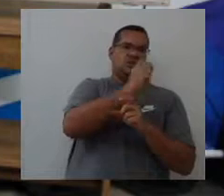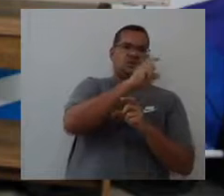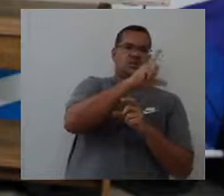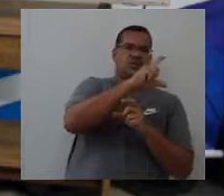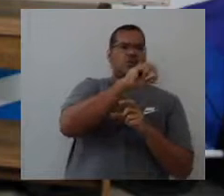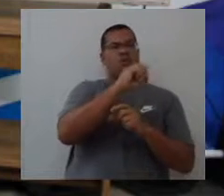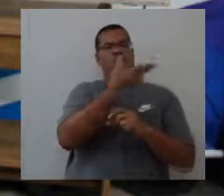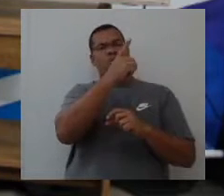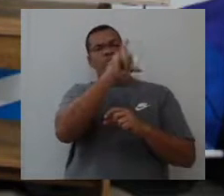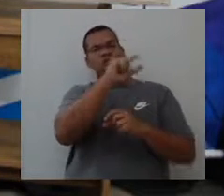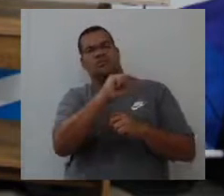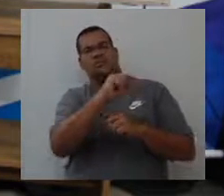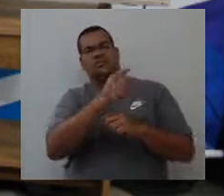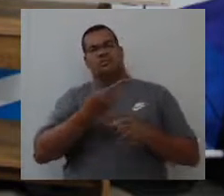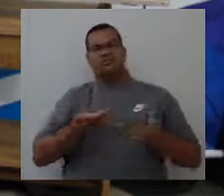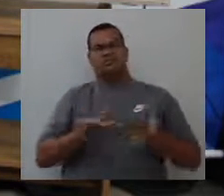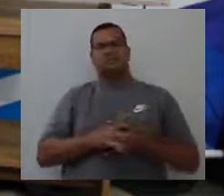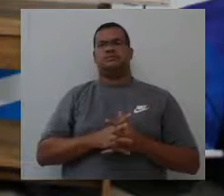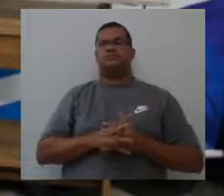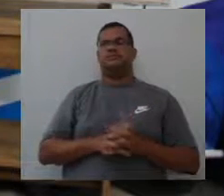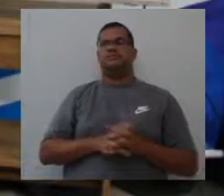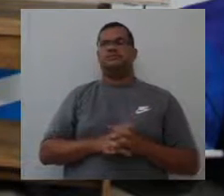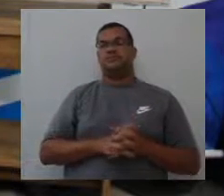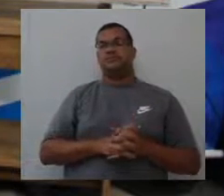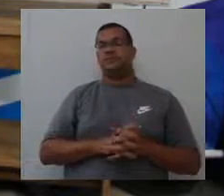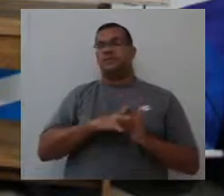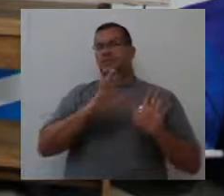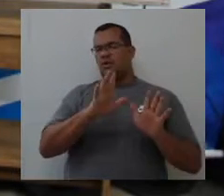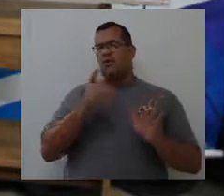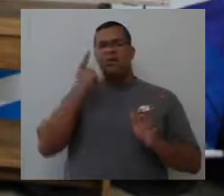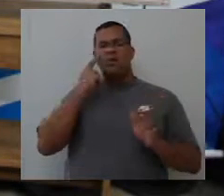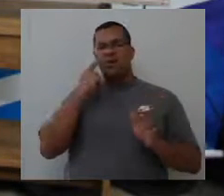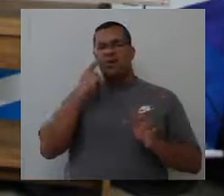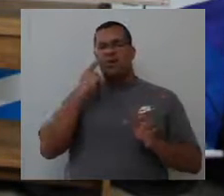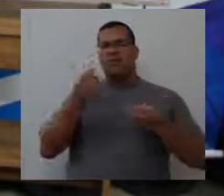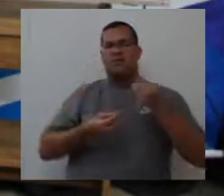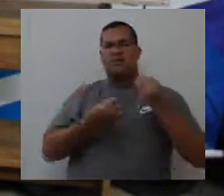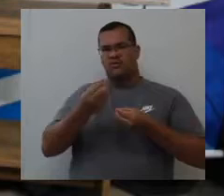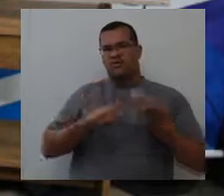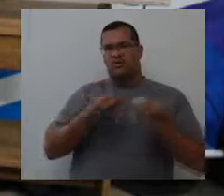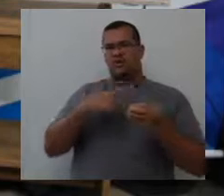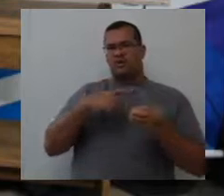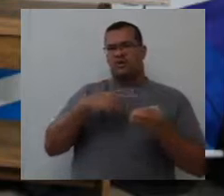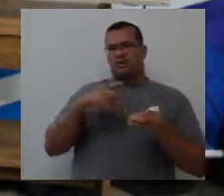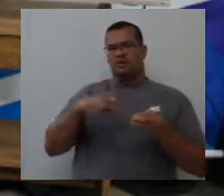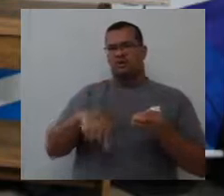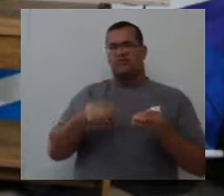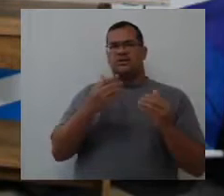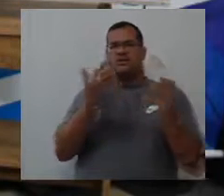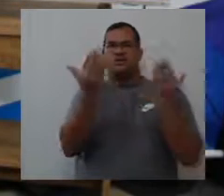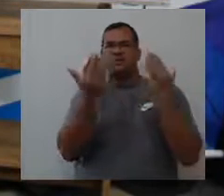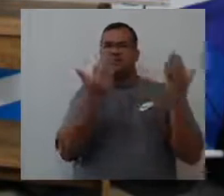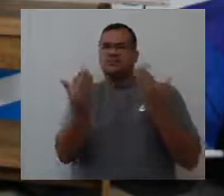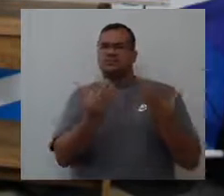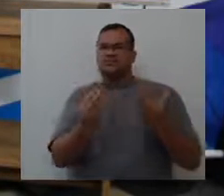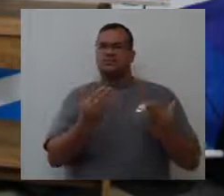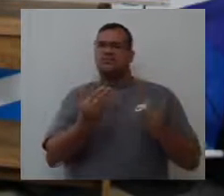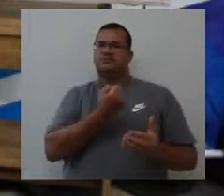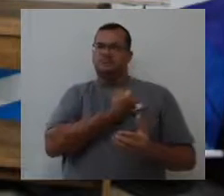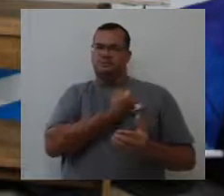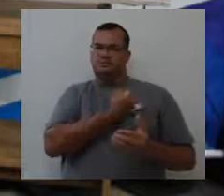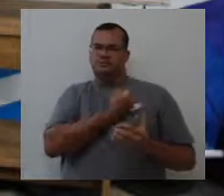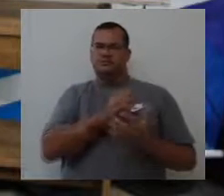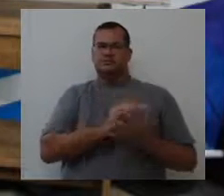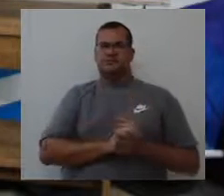ou menor que outro. Beleza? Então, olha o que vai acontecer aqui em nosso tema agora chamado de comparação de números.